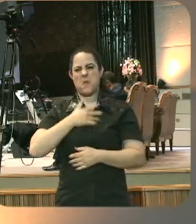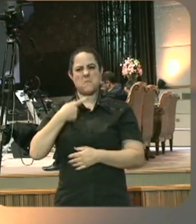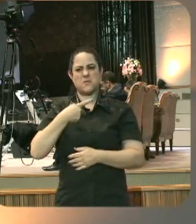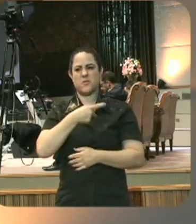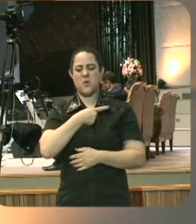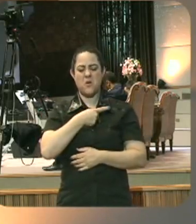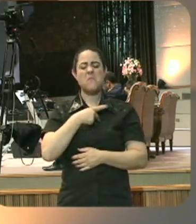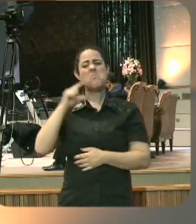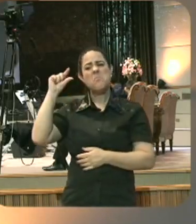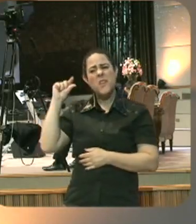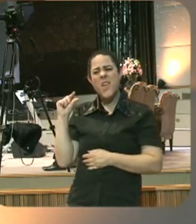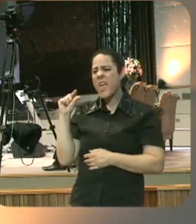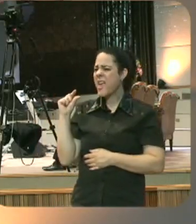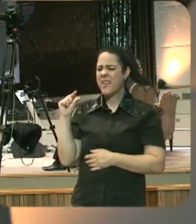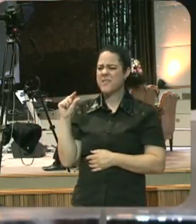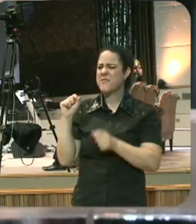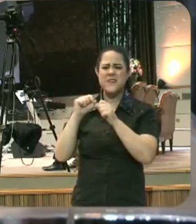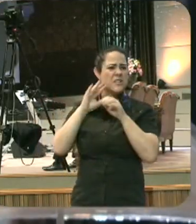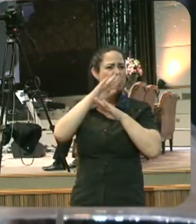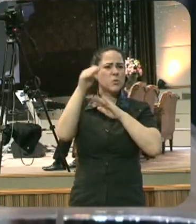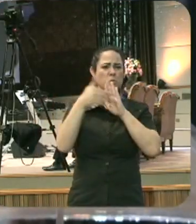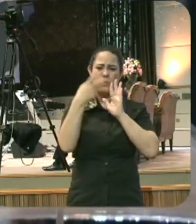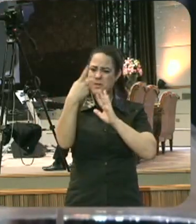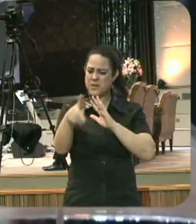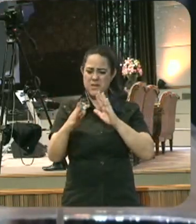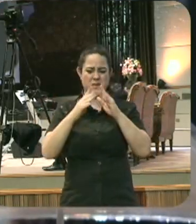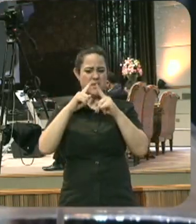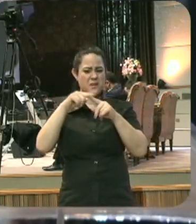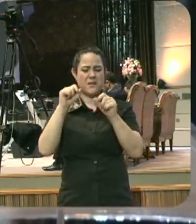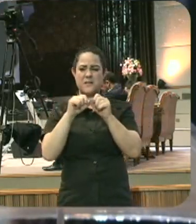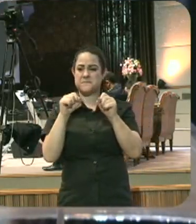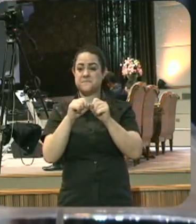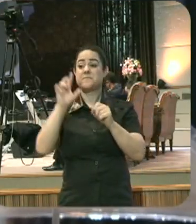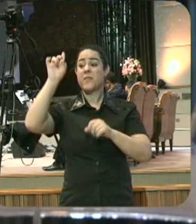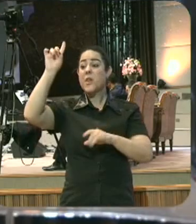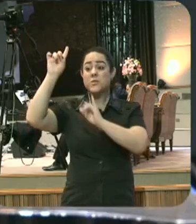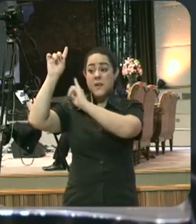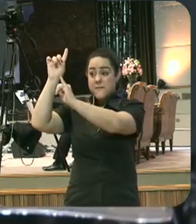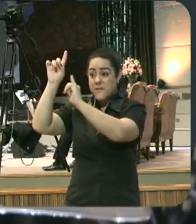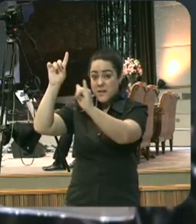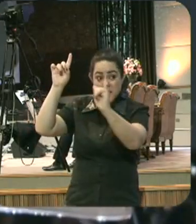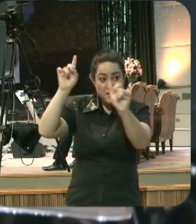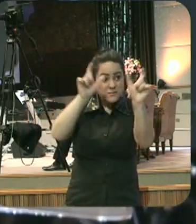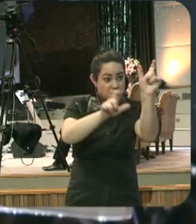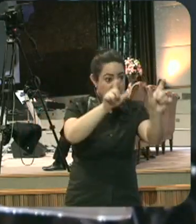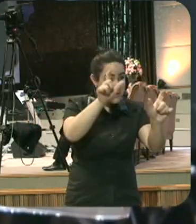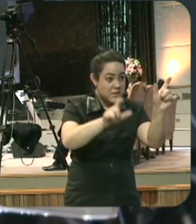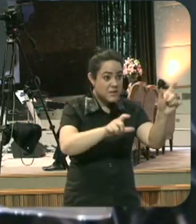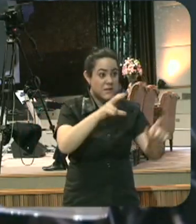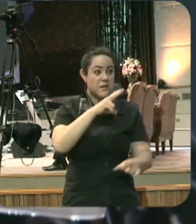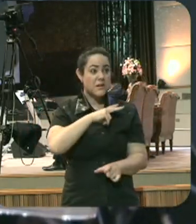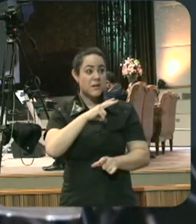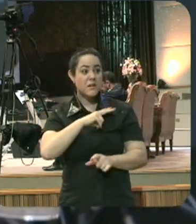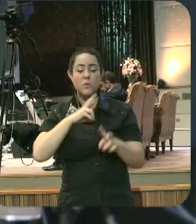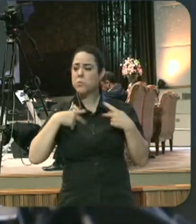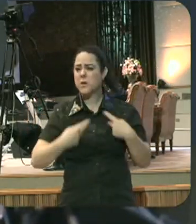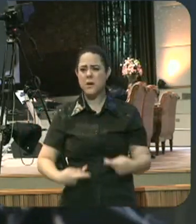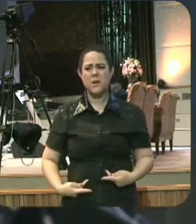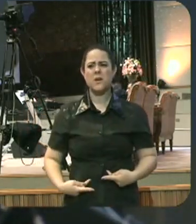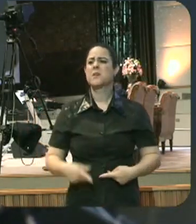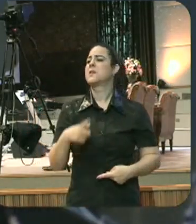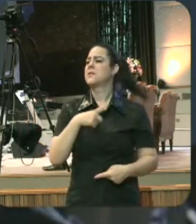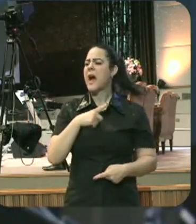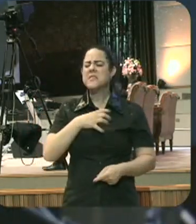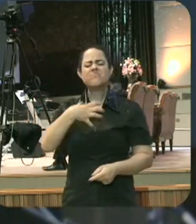o pastor é pequenininho demais para poder fazer tudo o que essa igreja faz, porque Deus está falando com pessoas, com seres humanos que